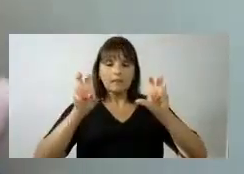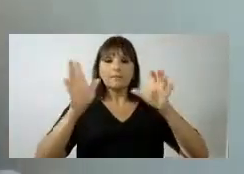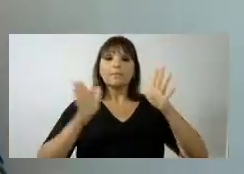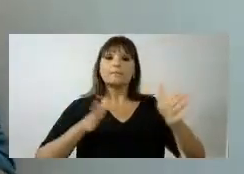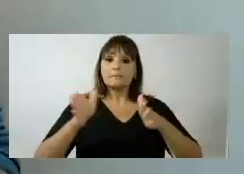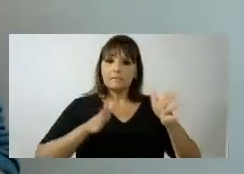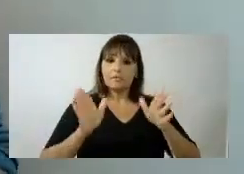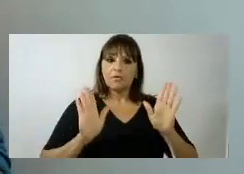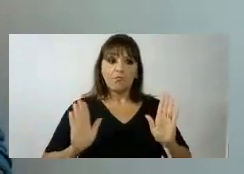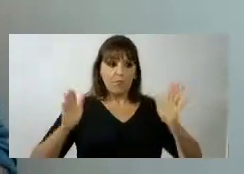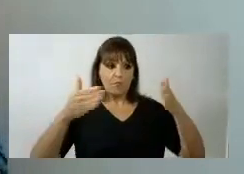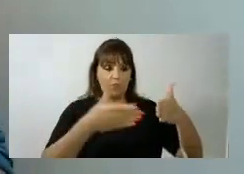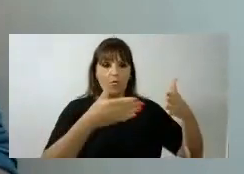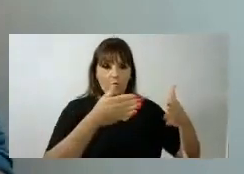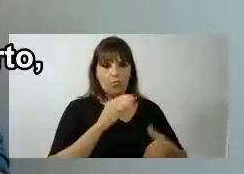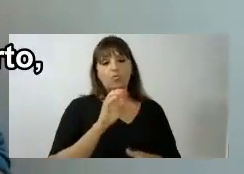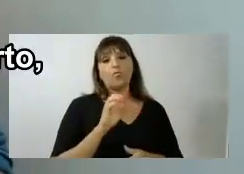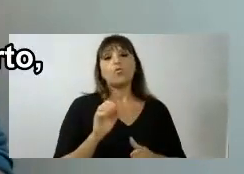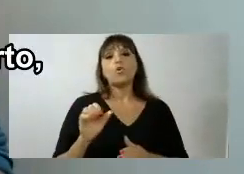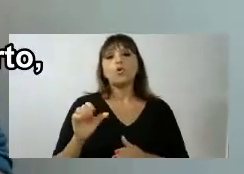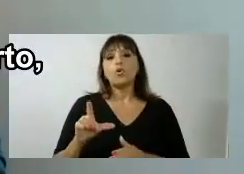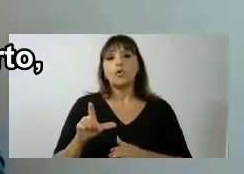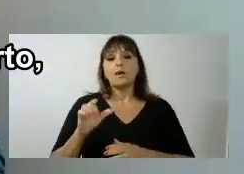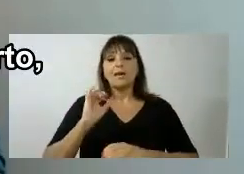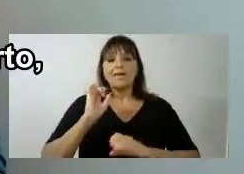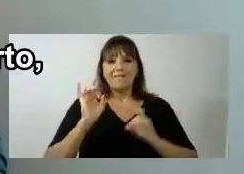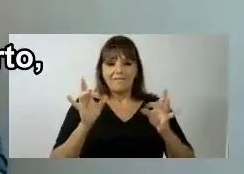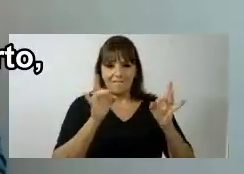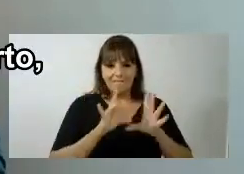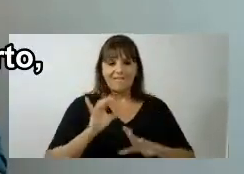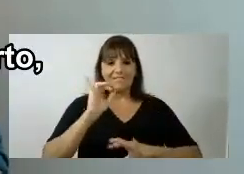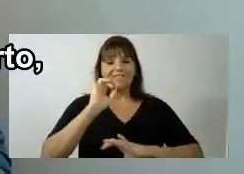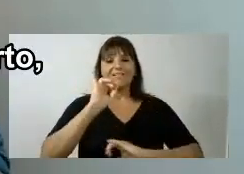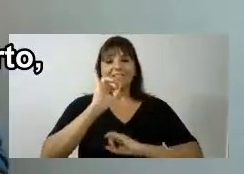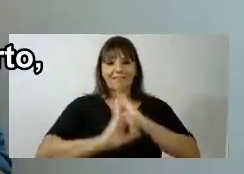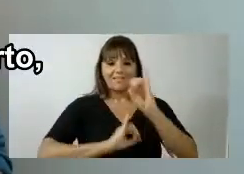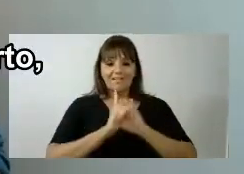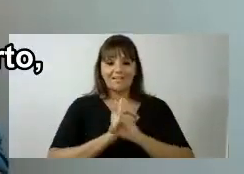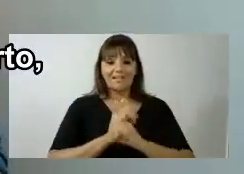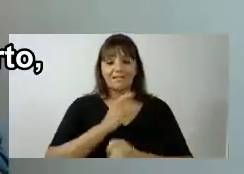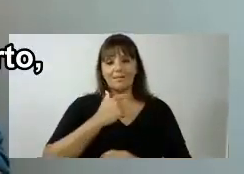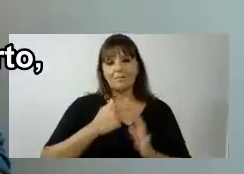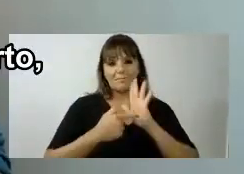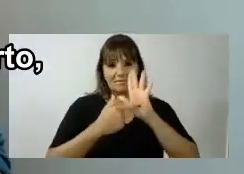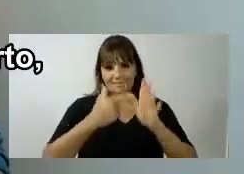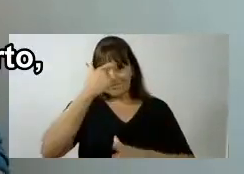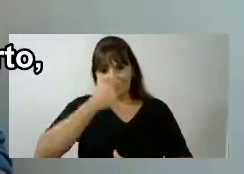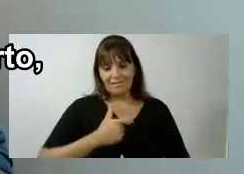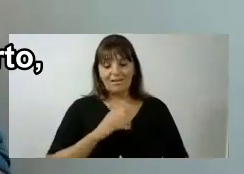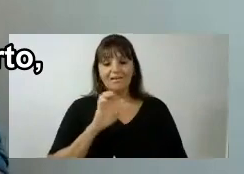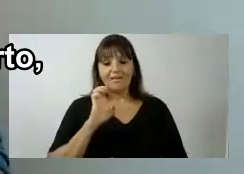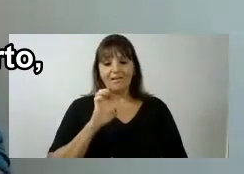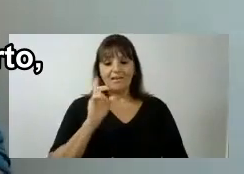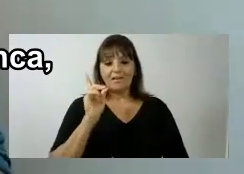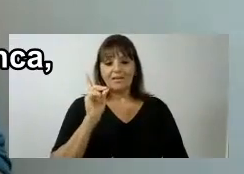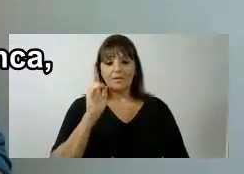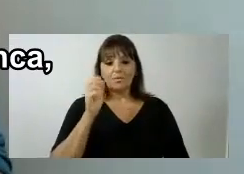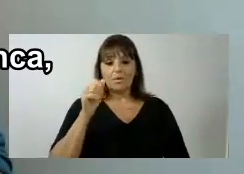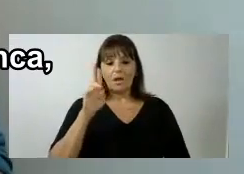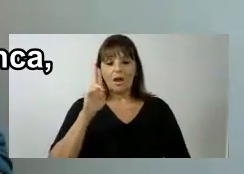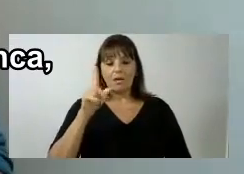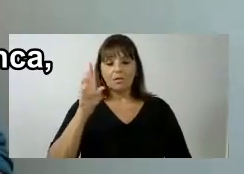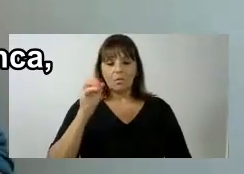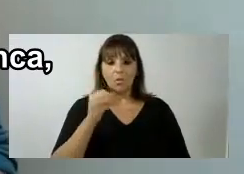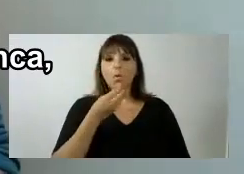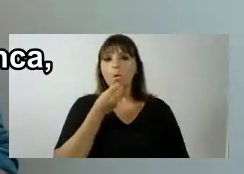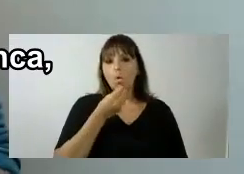antes de começar, deixa eu me apresentar. Eu sou Eduardo Correia, sou homem, moreno, cabelo curto, estou